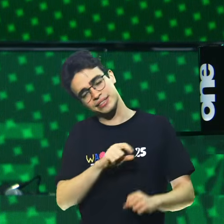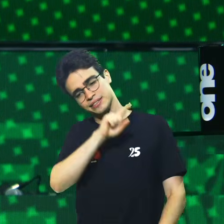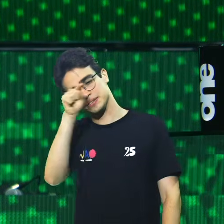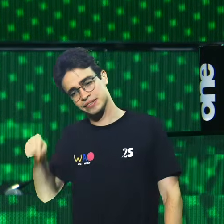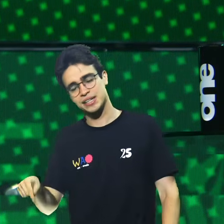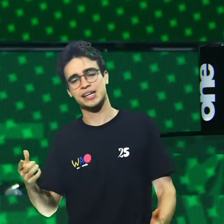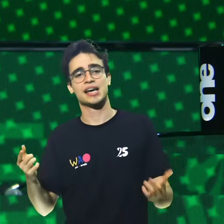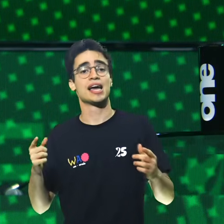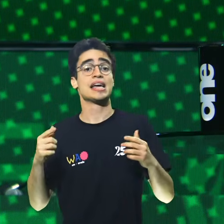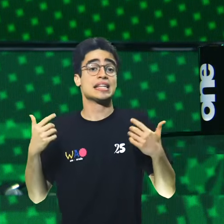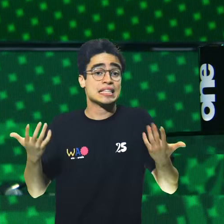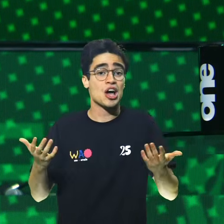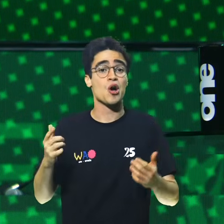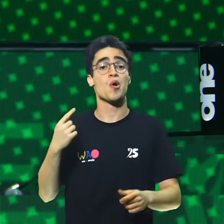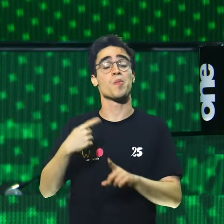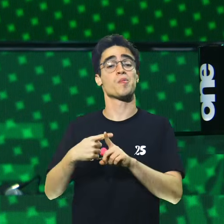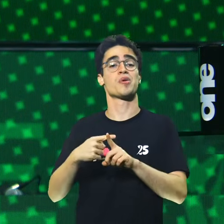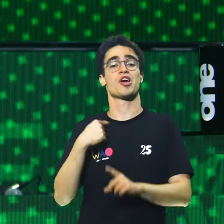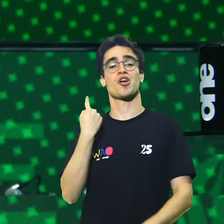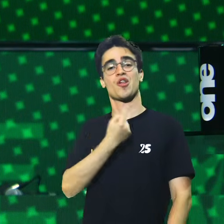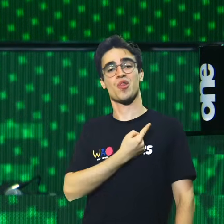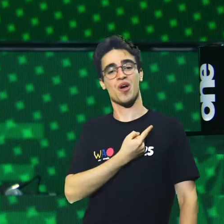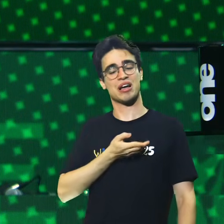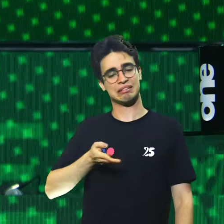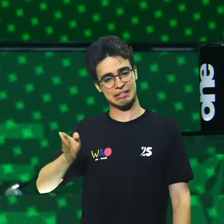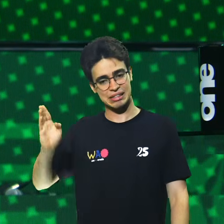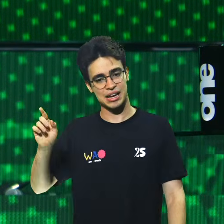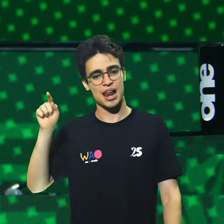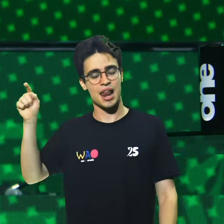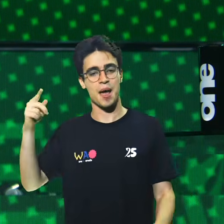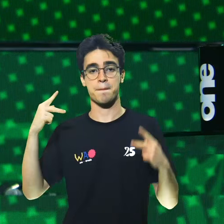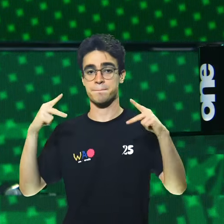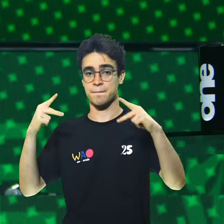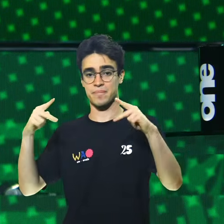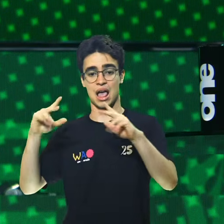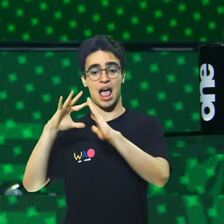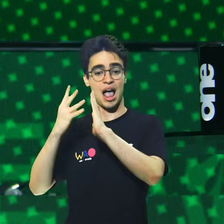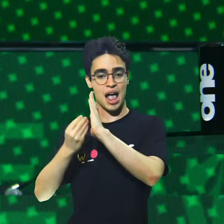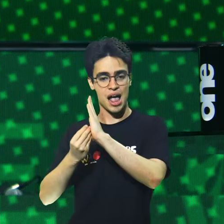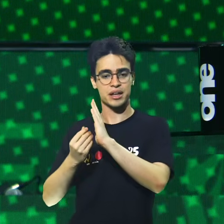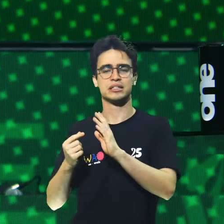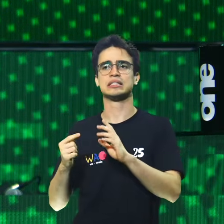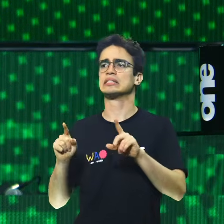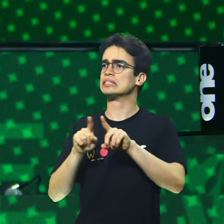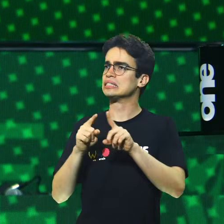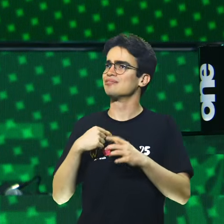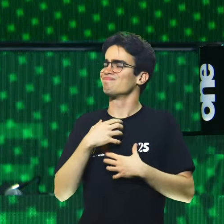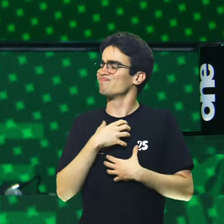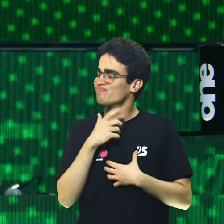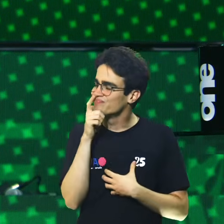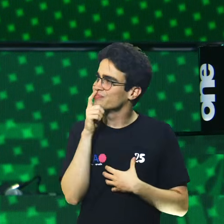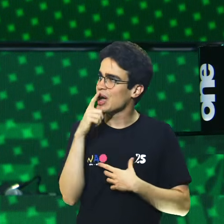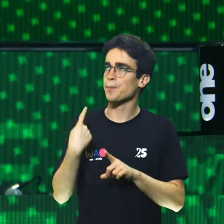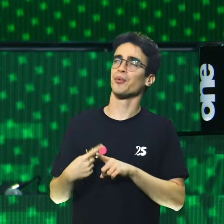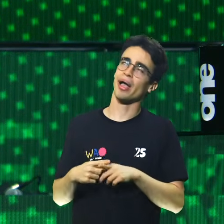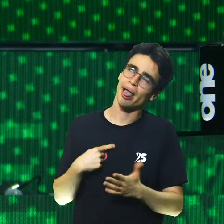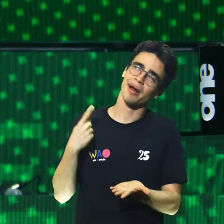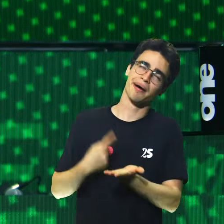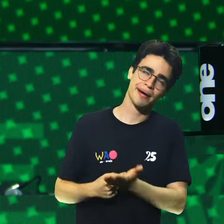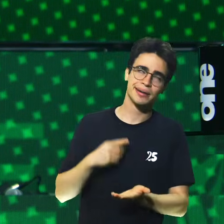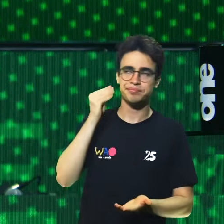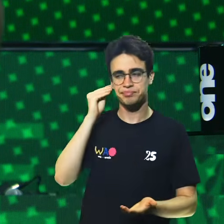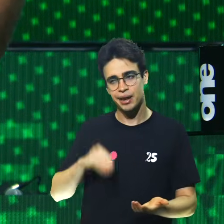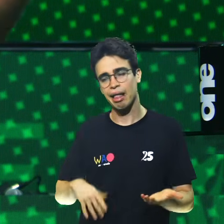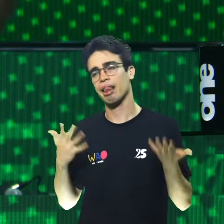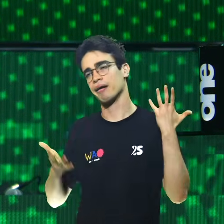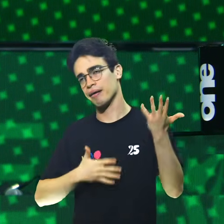e no final das contas, quando a gente estava indo, eu estava indo para a igreja, eu também comecei a sentir, tipo, por que eu fiz isso? Por que eu marquei? E por